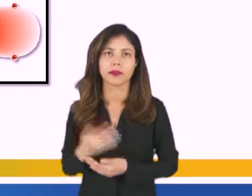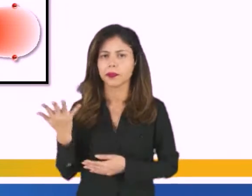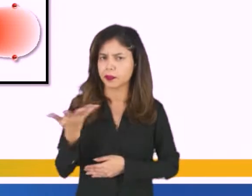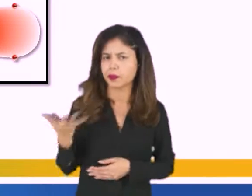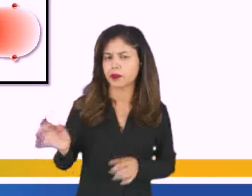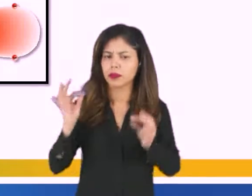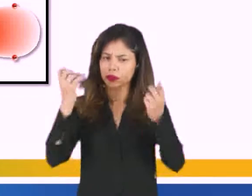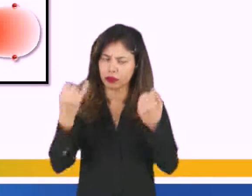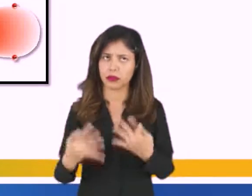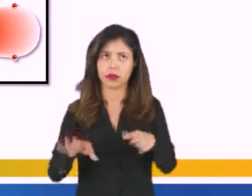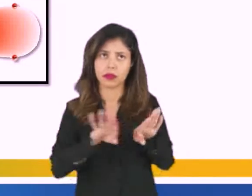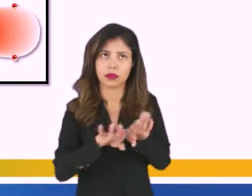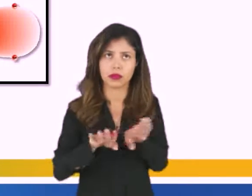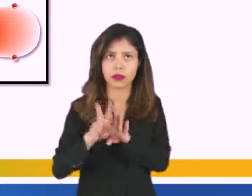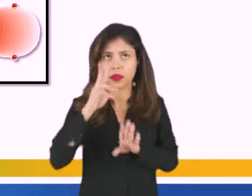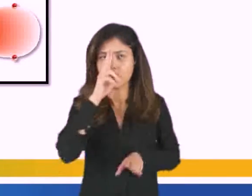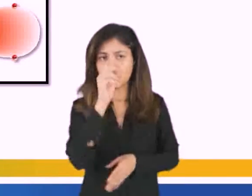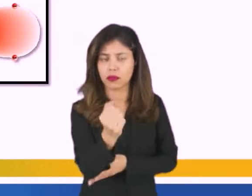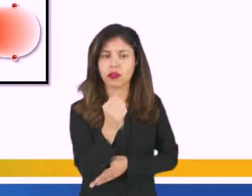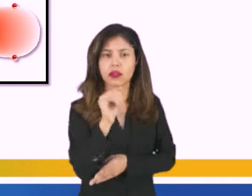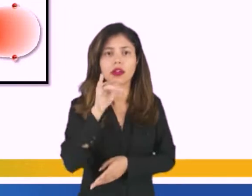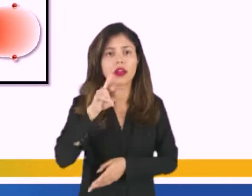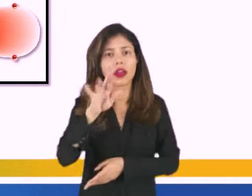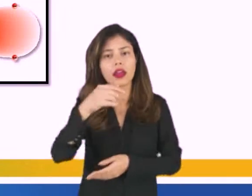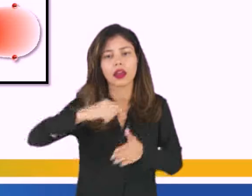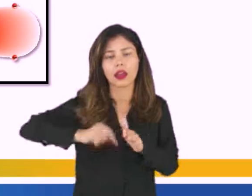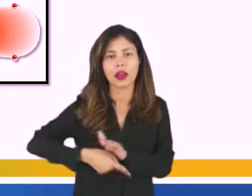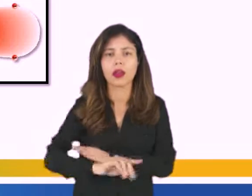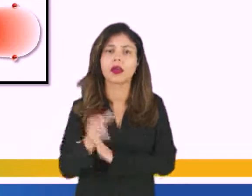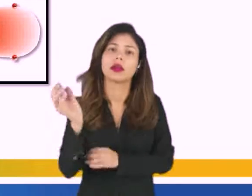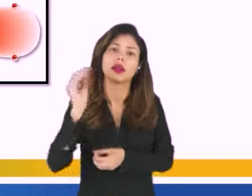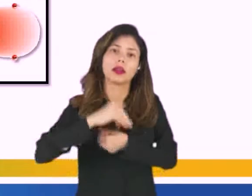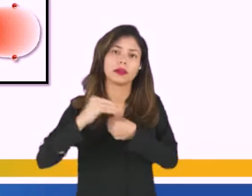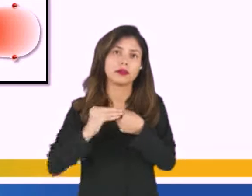Baseado nisso, nós temos também as forças intermoleculares, né, que é de polo